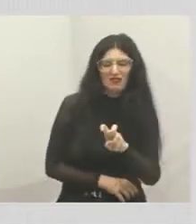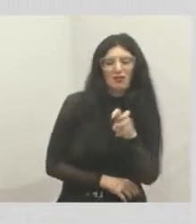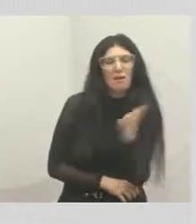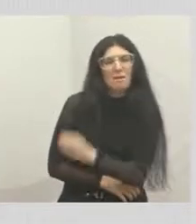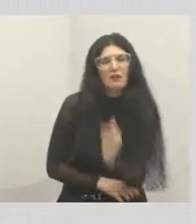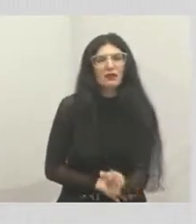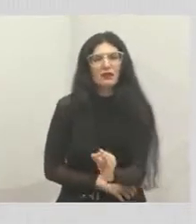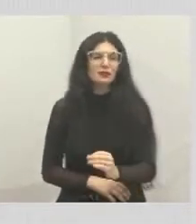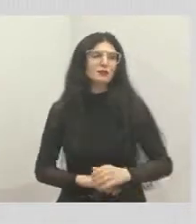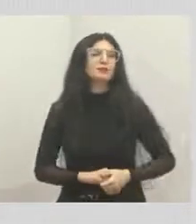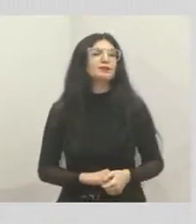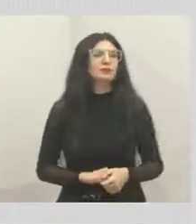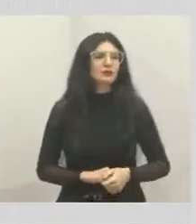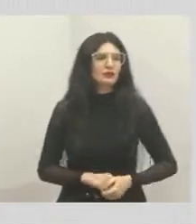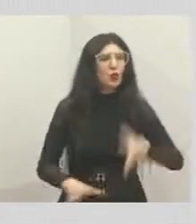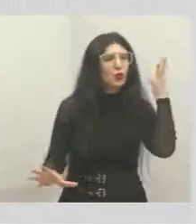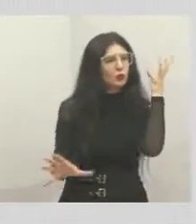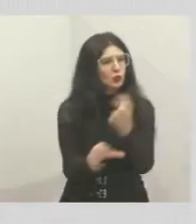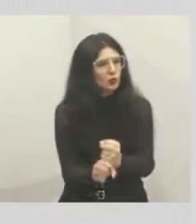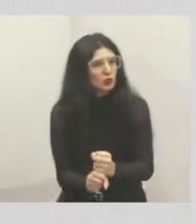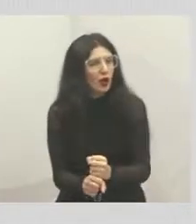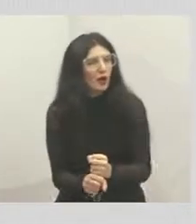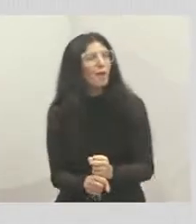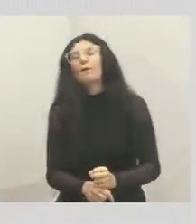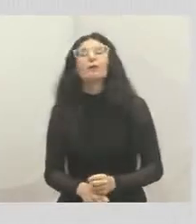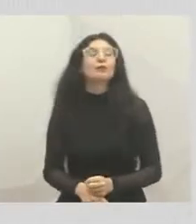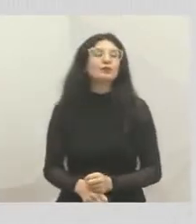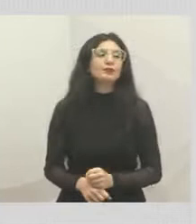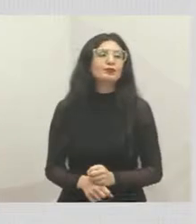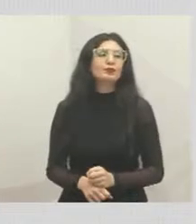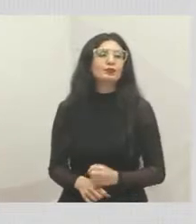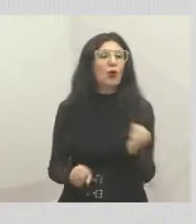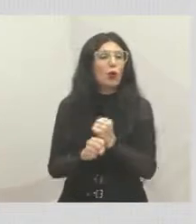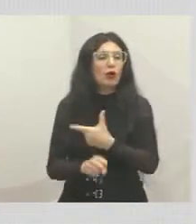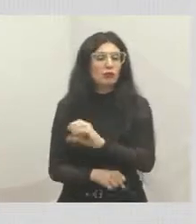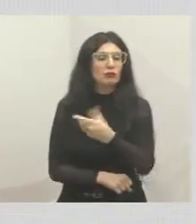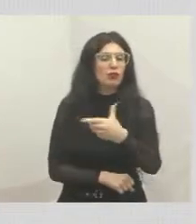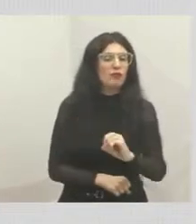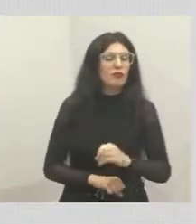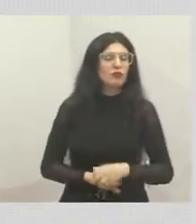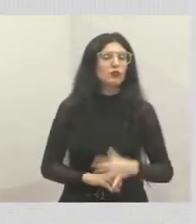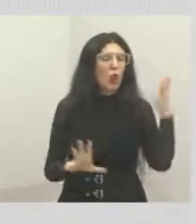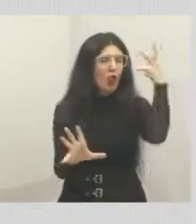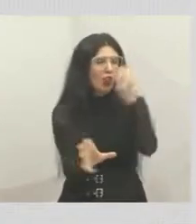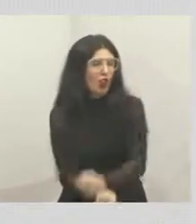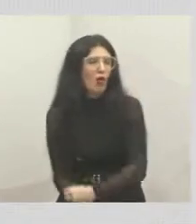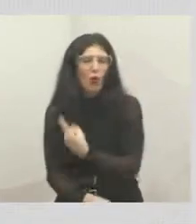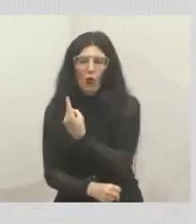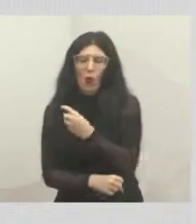76,75%. Receita total, estimada pelo orçamento de 2020,